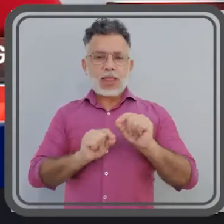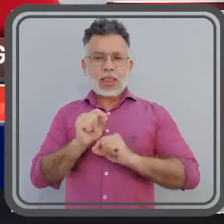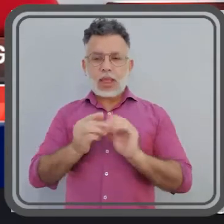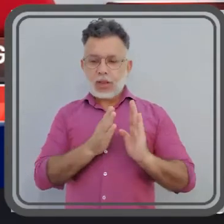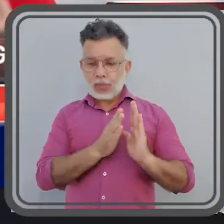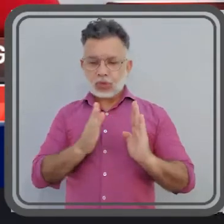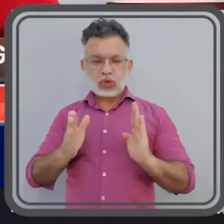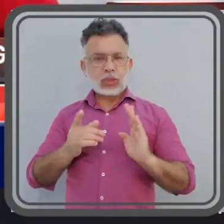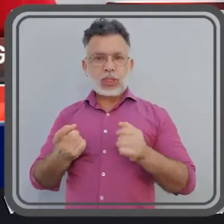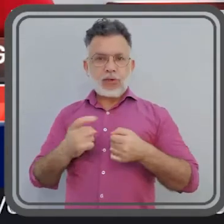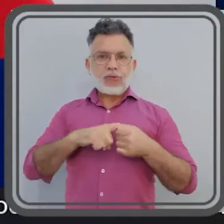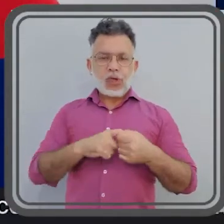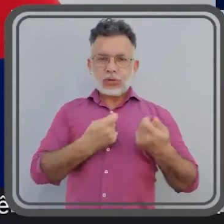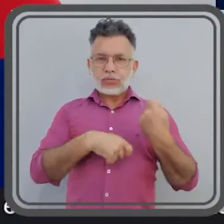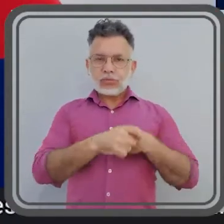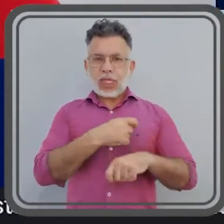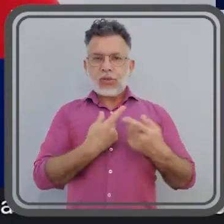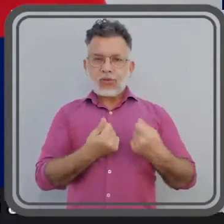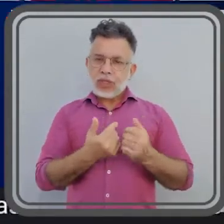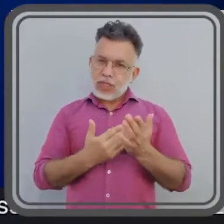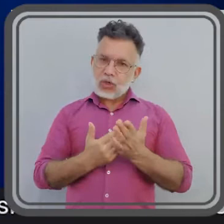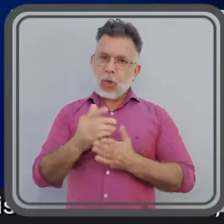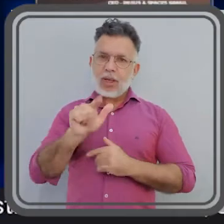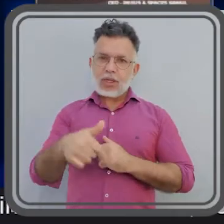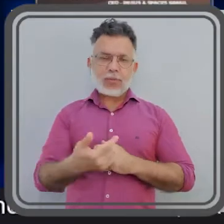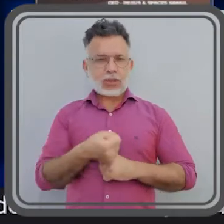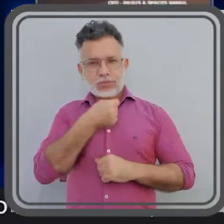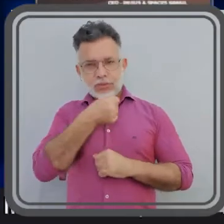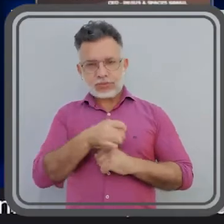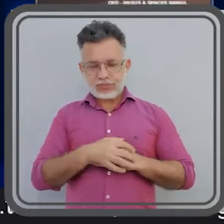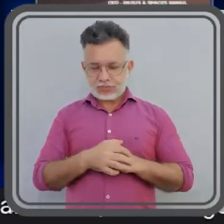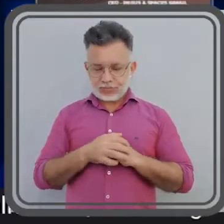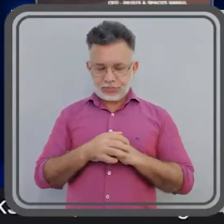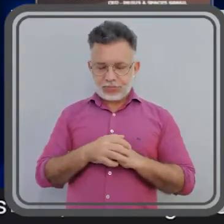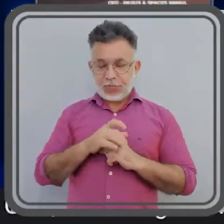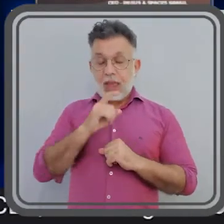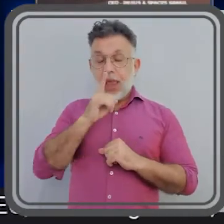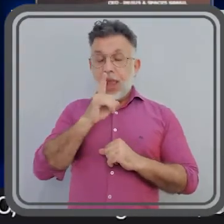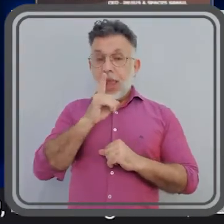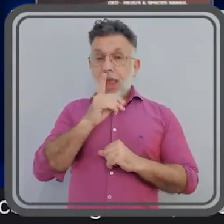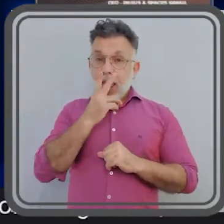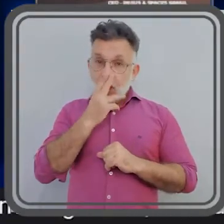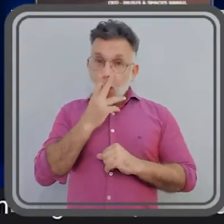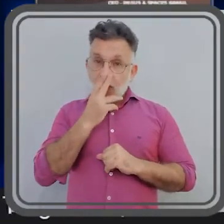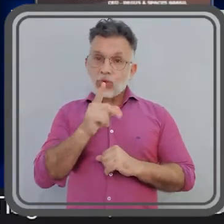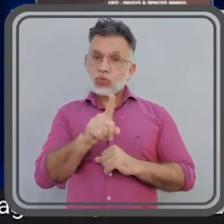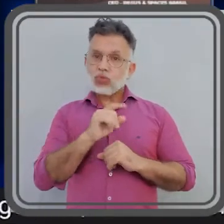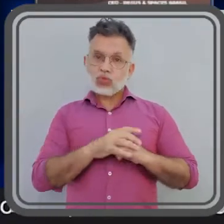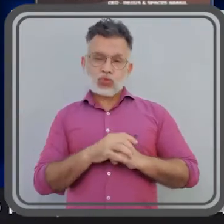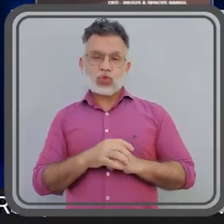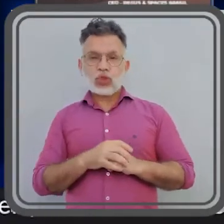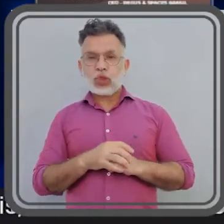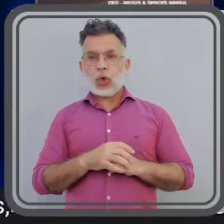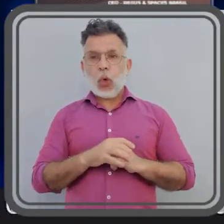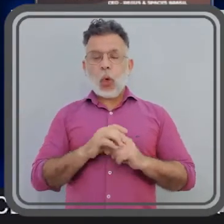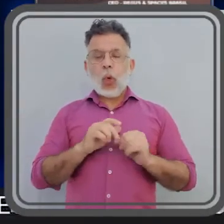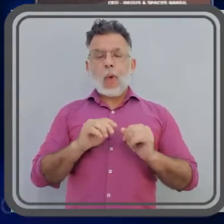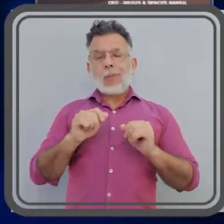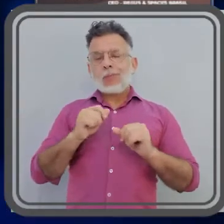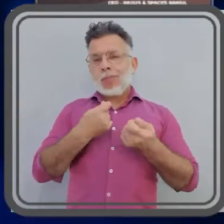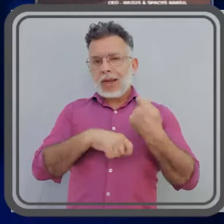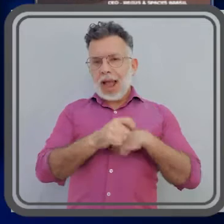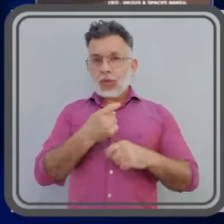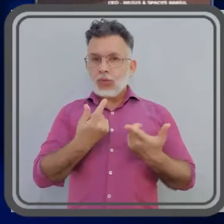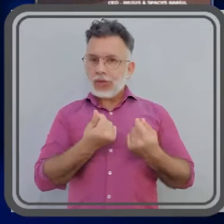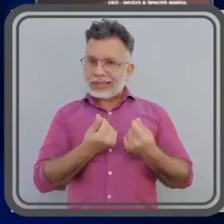do mercado financeiro? E a gente começa a partir daí. Bom, eu acho que o mercado financeiro foi o primeiro a cair e o primeiro a retomar, né? Isso